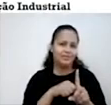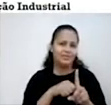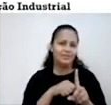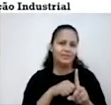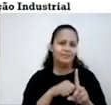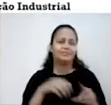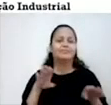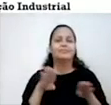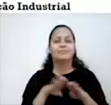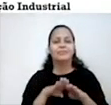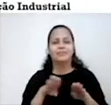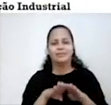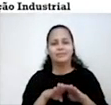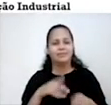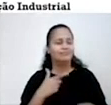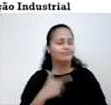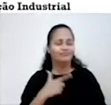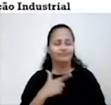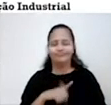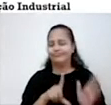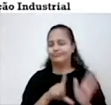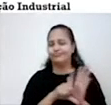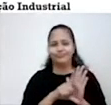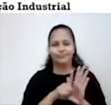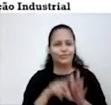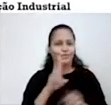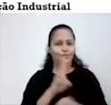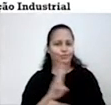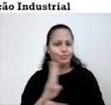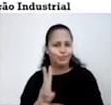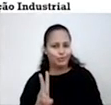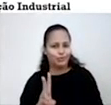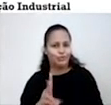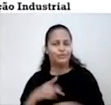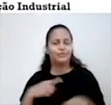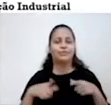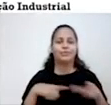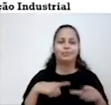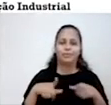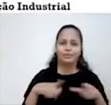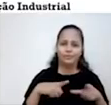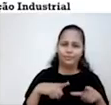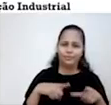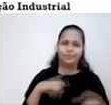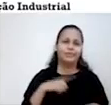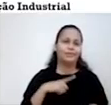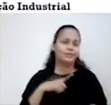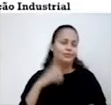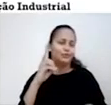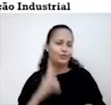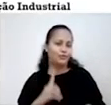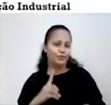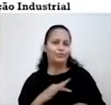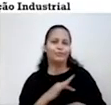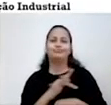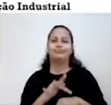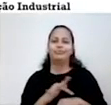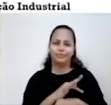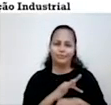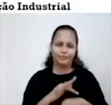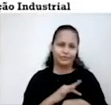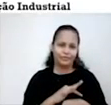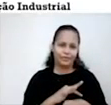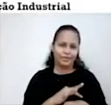Né? Além disso, não havia nenhuma lei que protegesse os trabalhadores. Não havia direito a